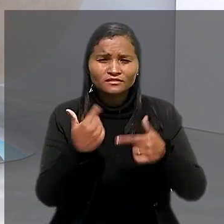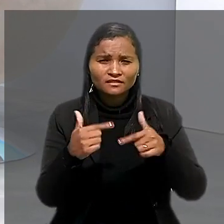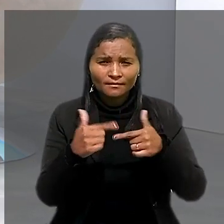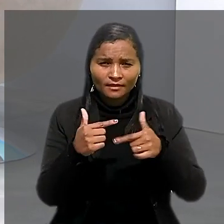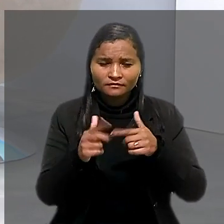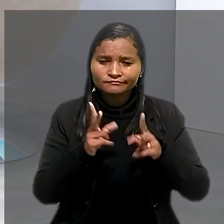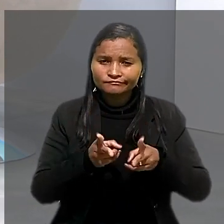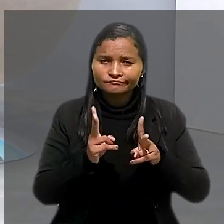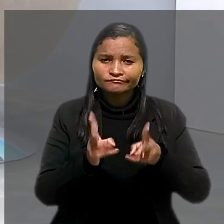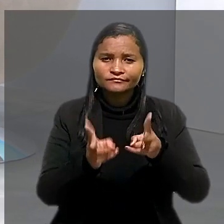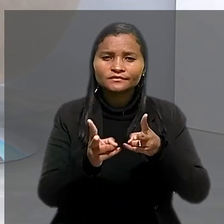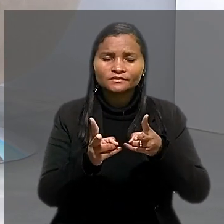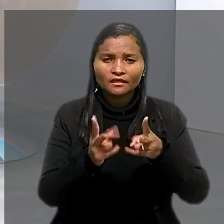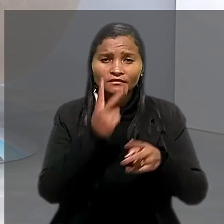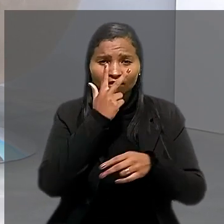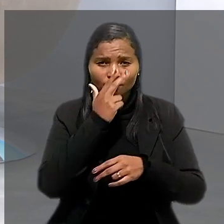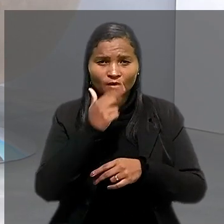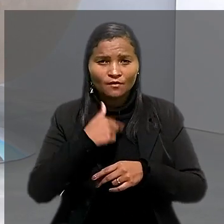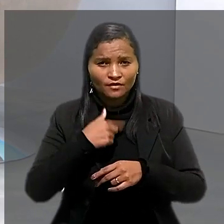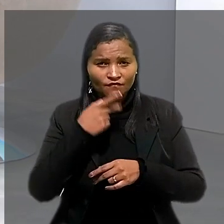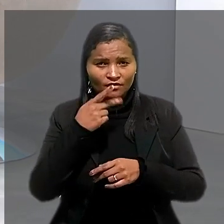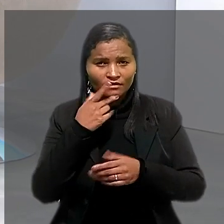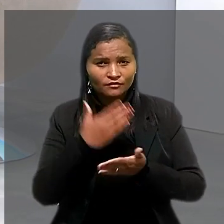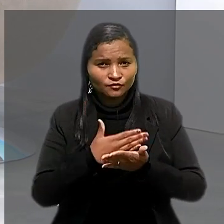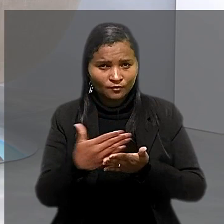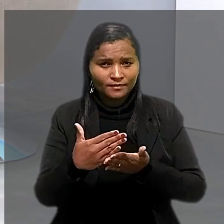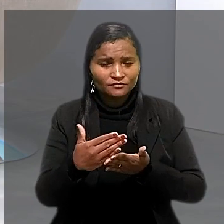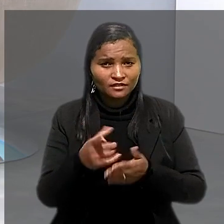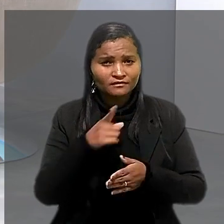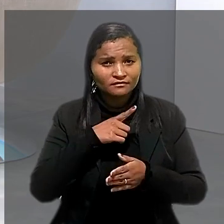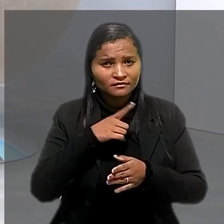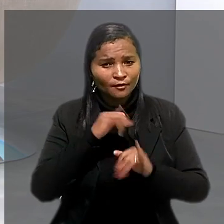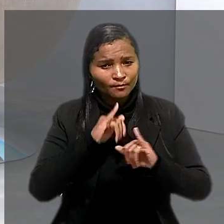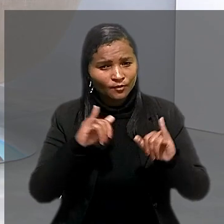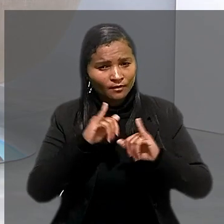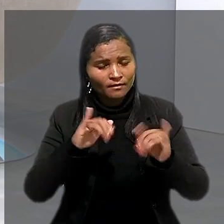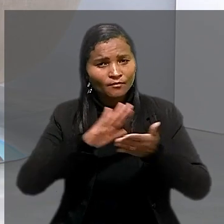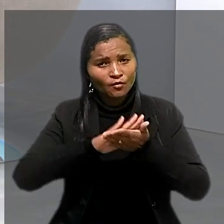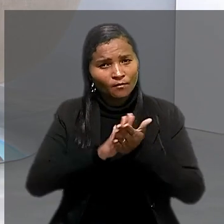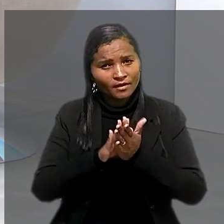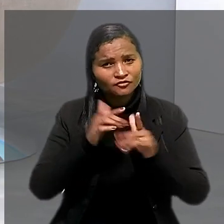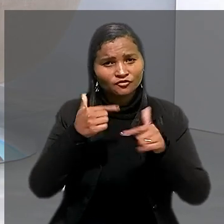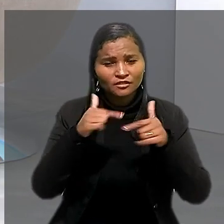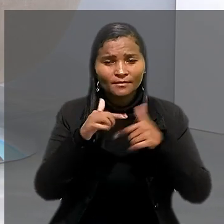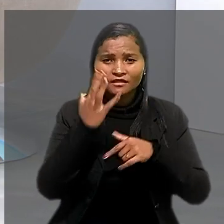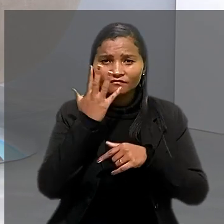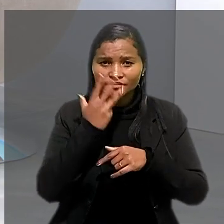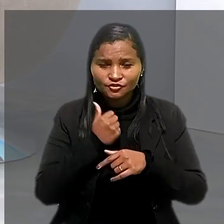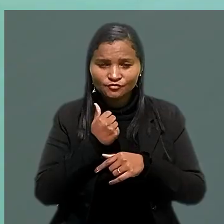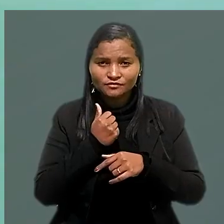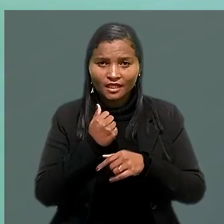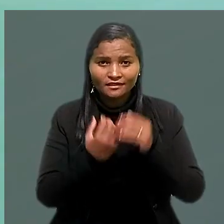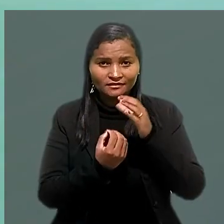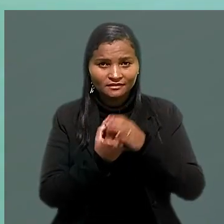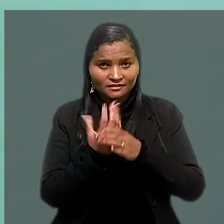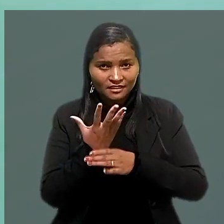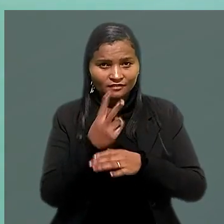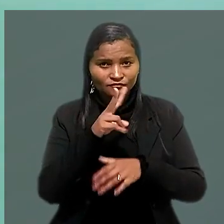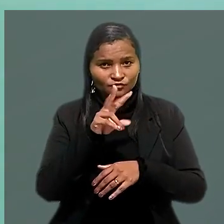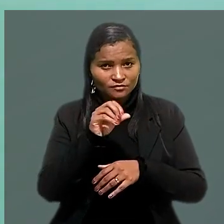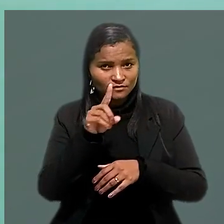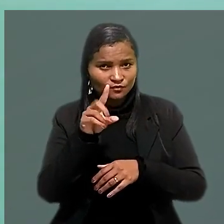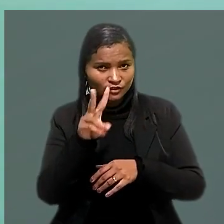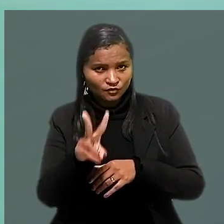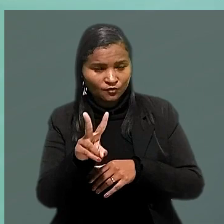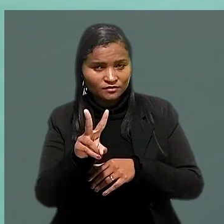estamos trabalhando constantemente. Como eu disse no início, temos o Programa de Combate ao Trabalho Infantil, criado